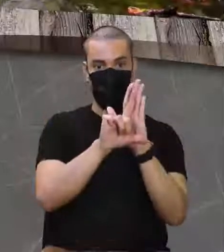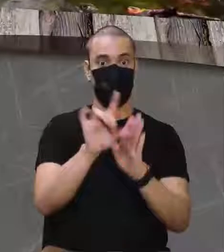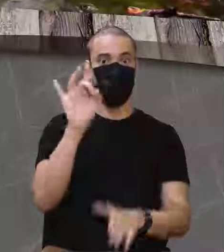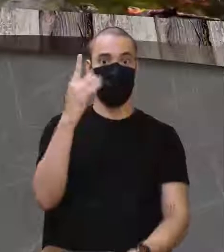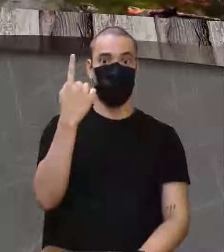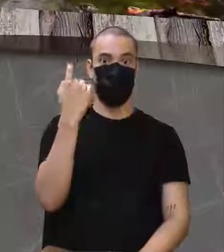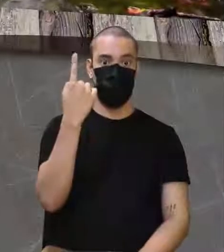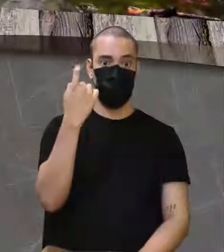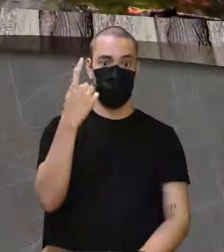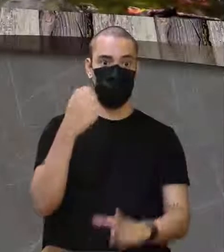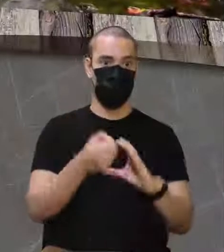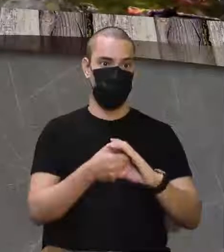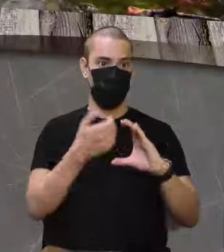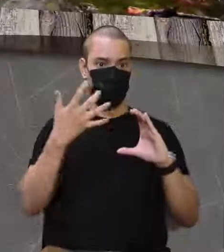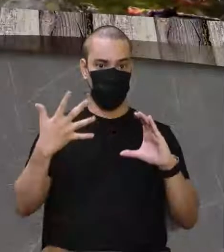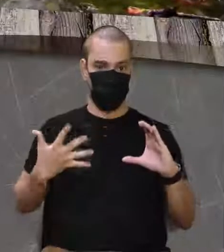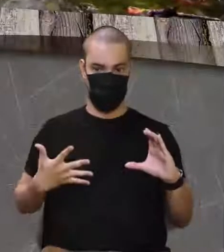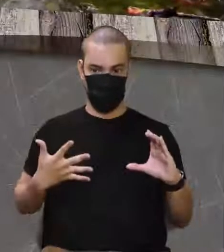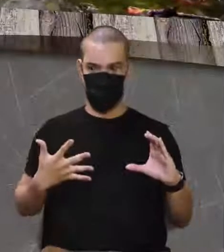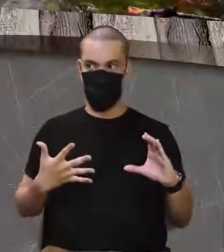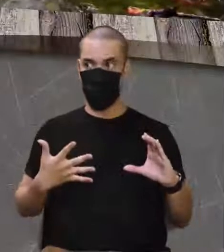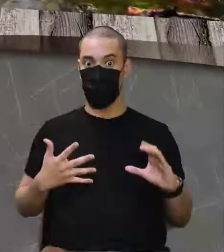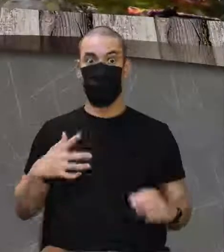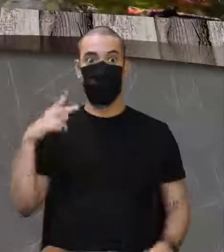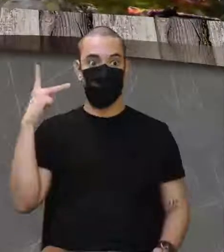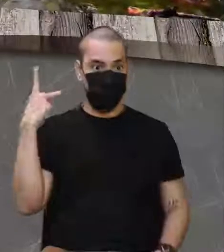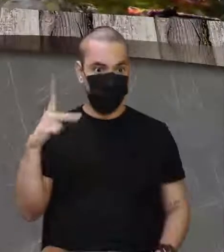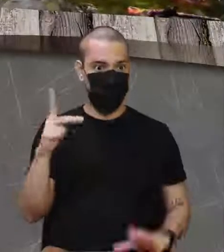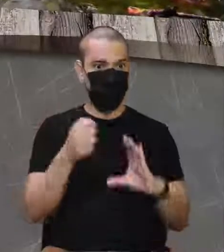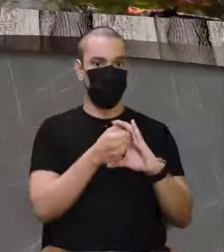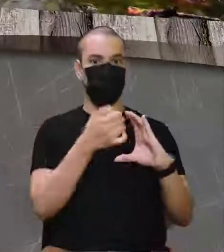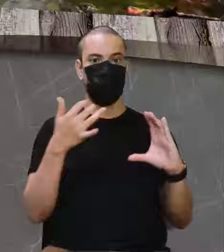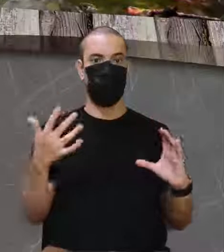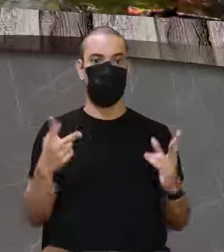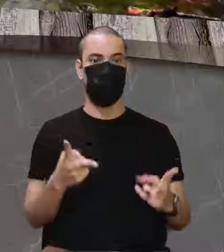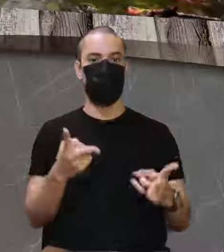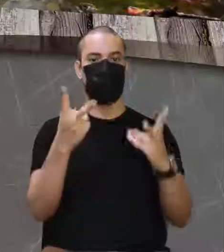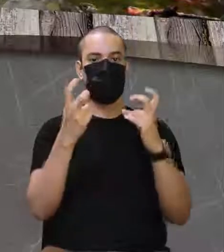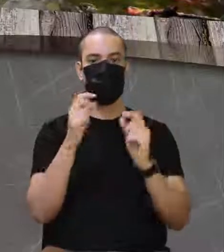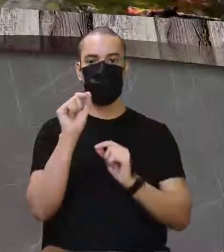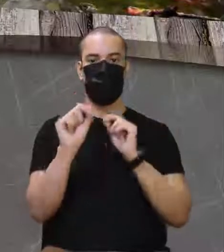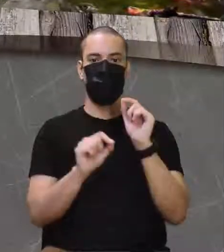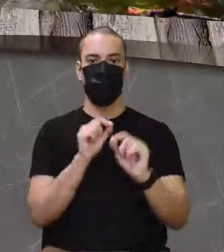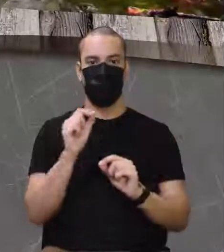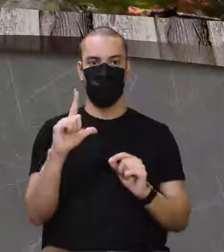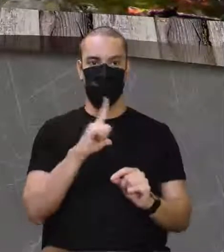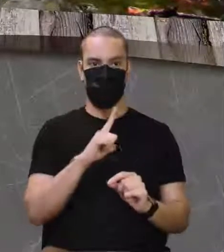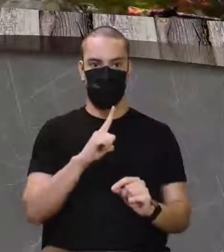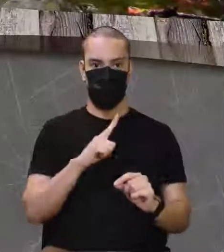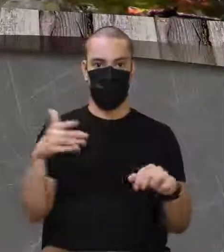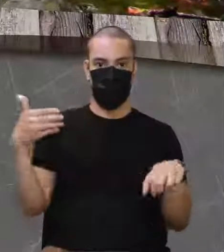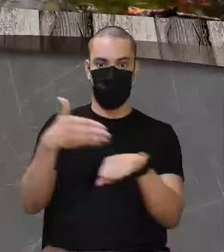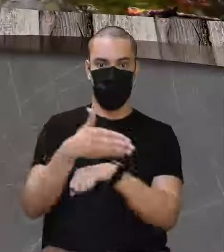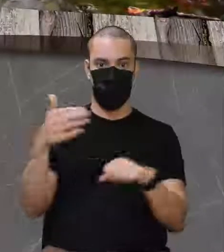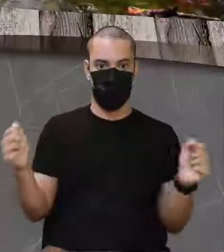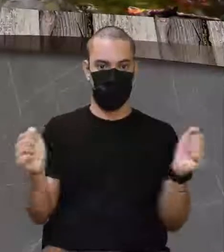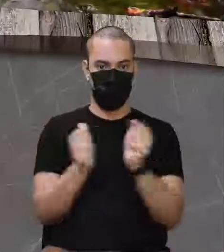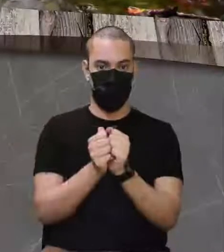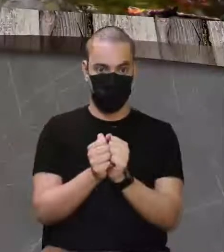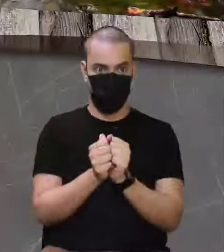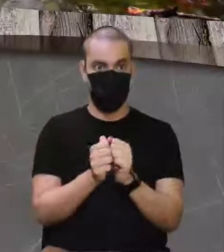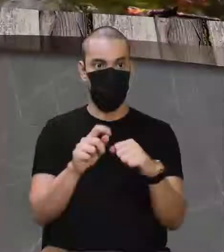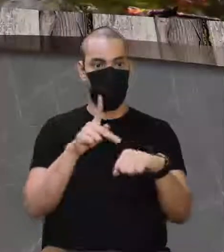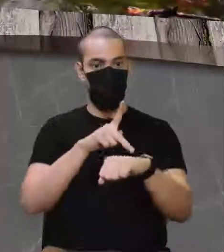uma característica. Dessa característica, ele percebeu uma determinada frequência entre a